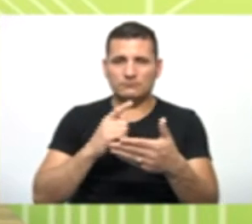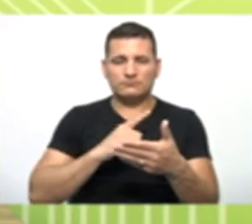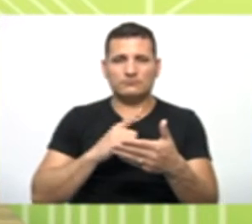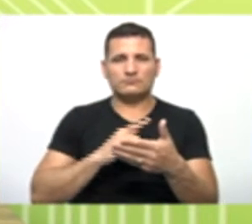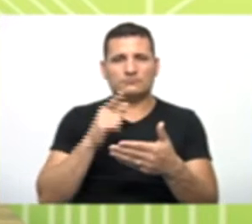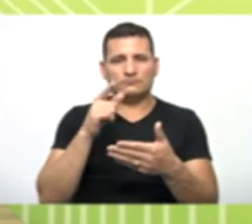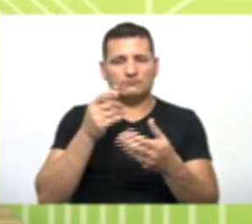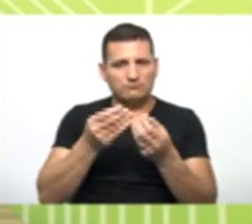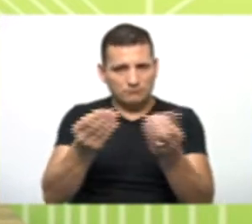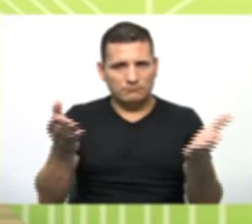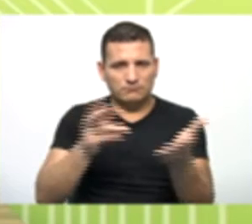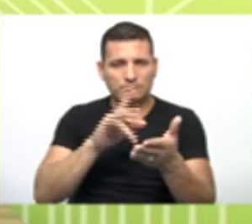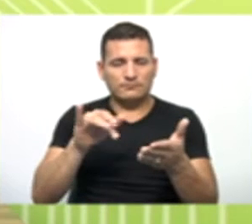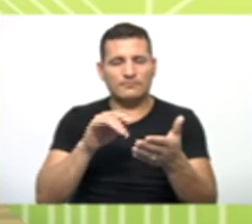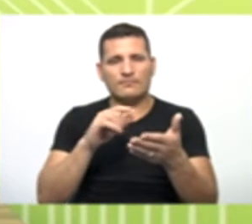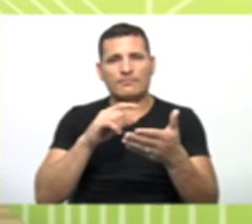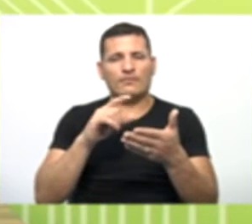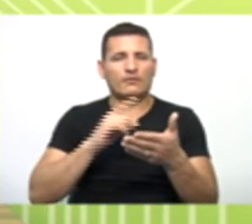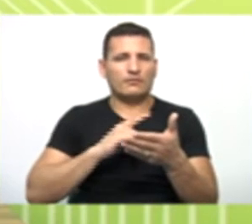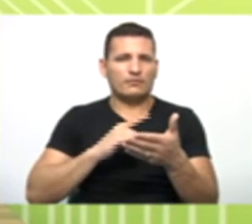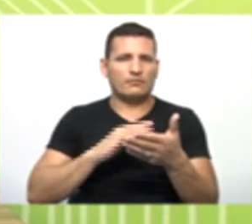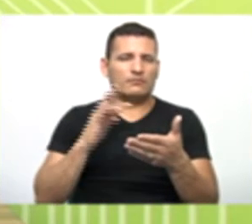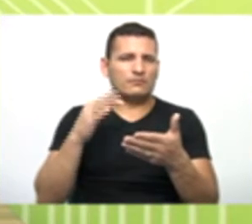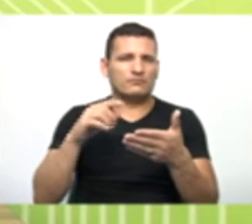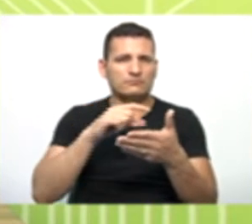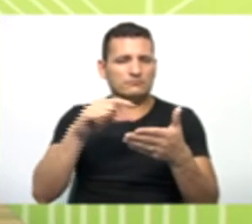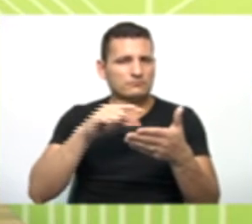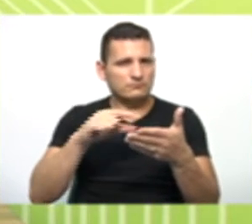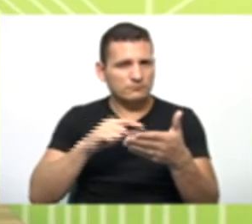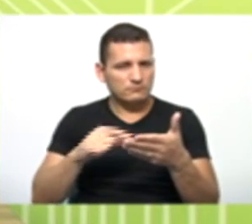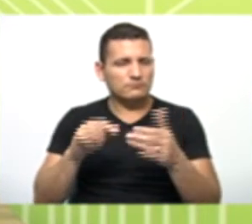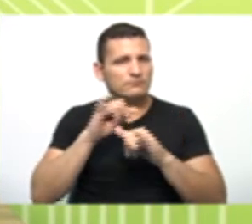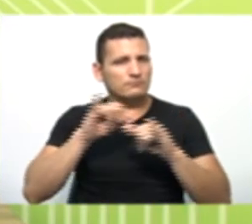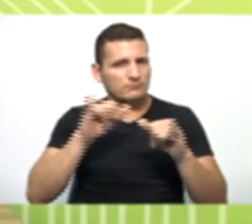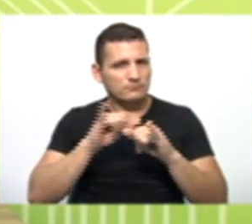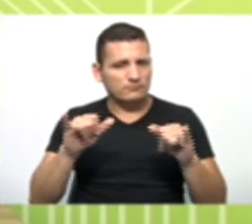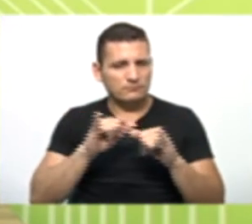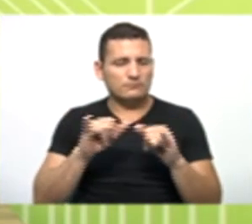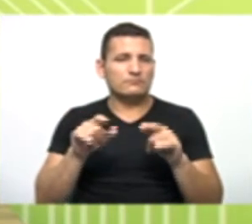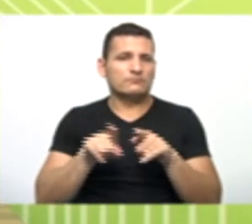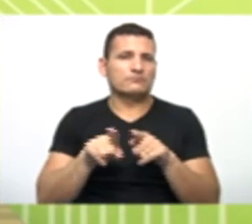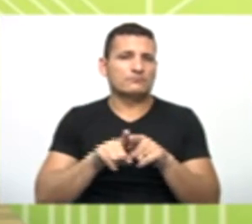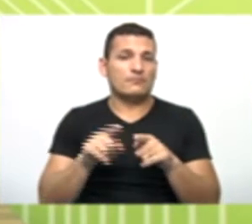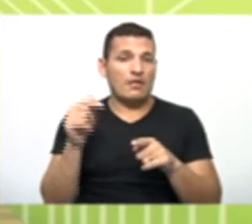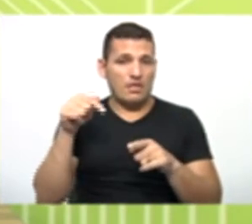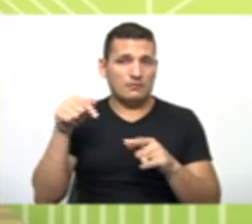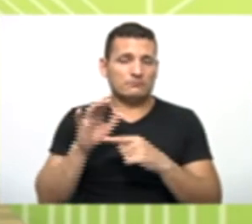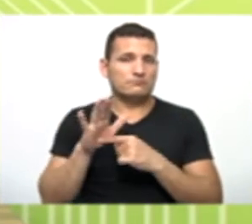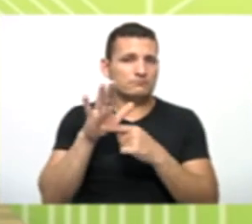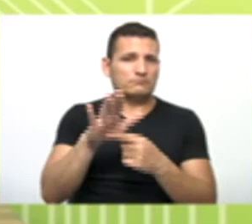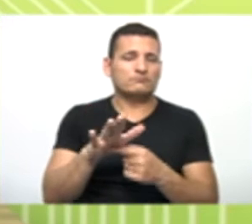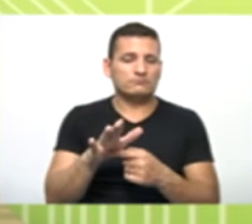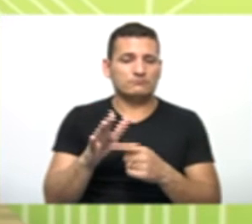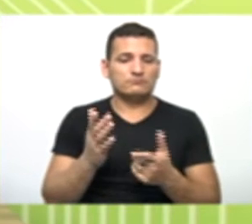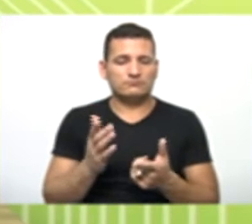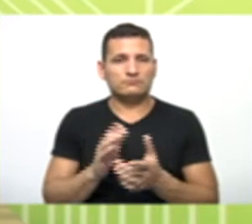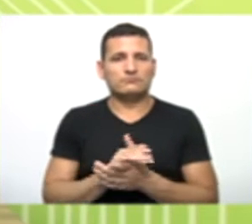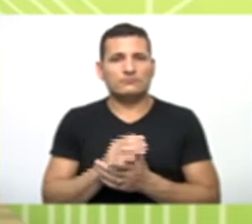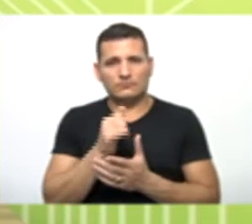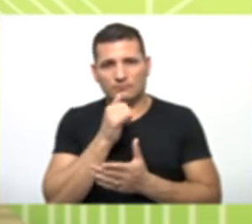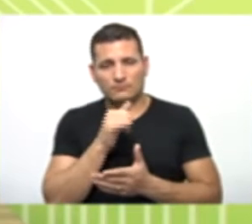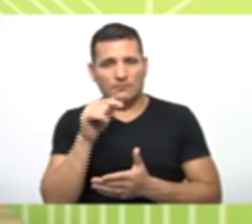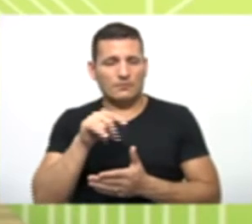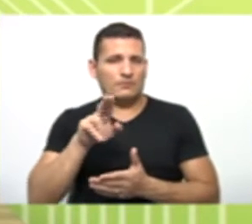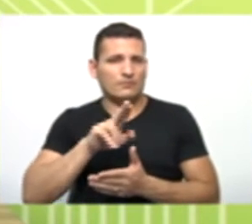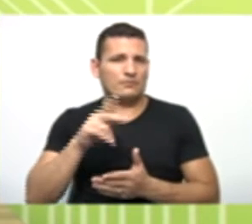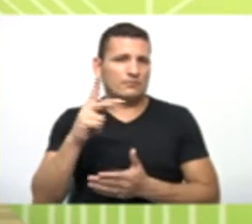receber todas as informações e equações que nós estamos mostrando. Se ela for utilizada na